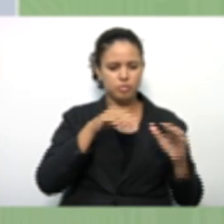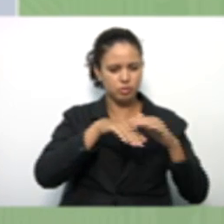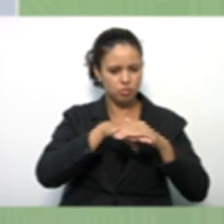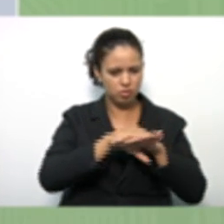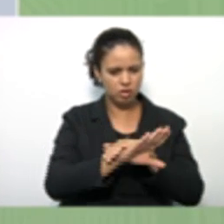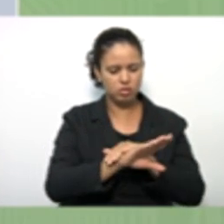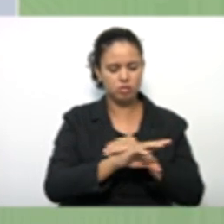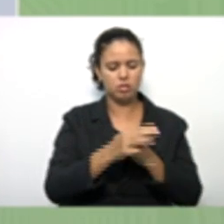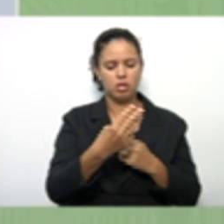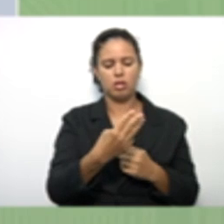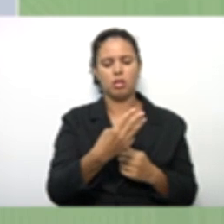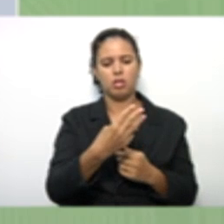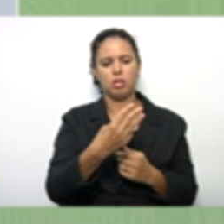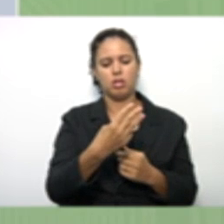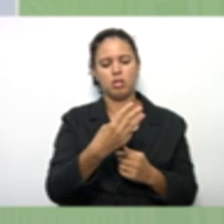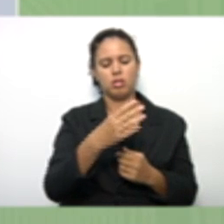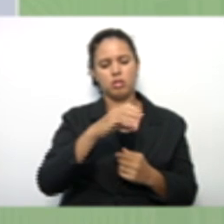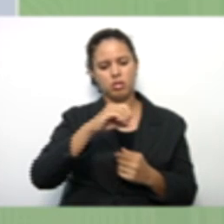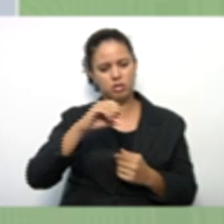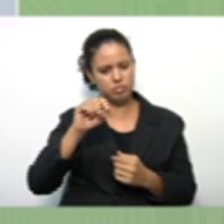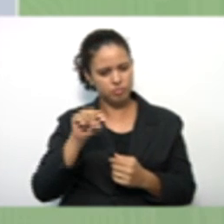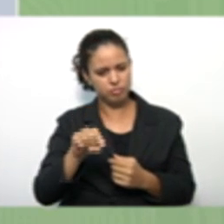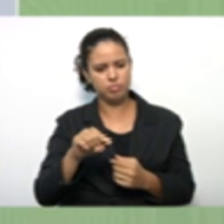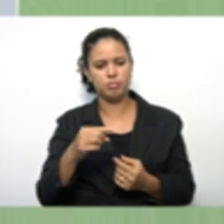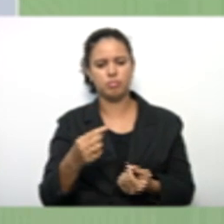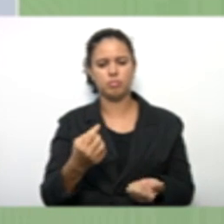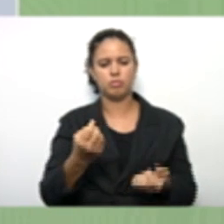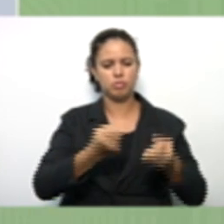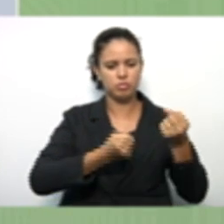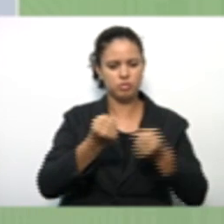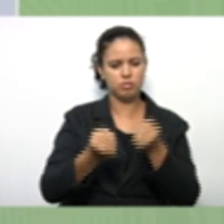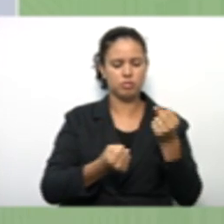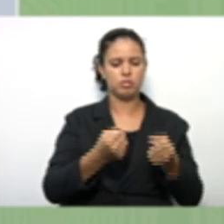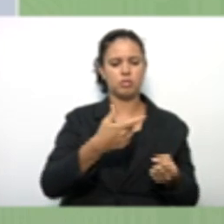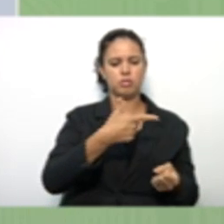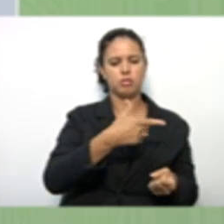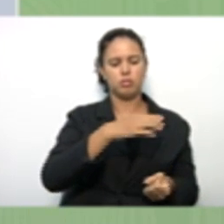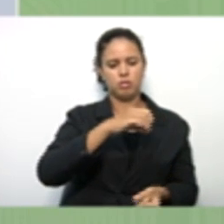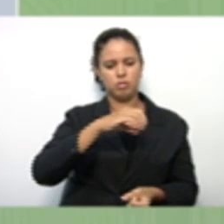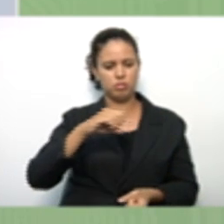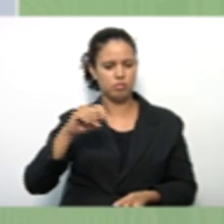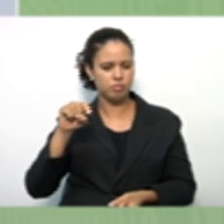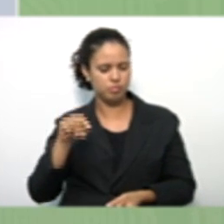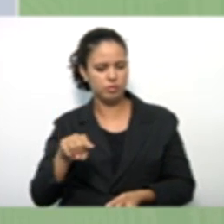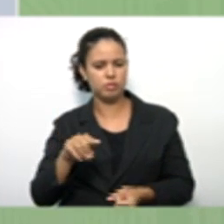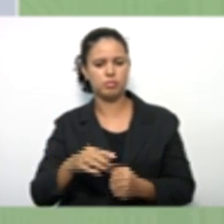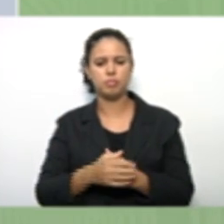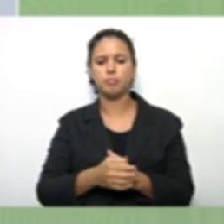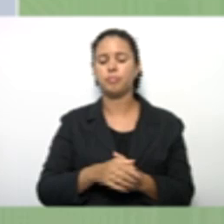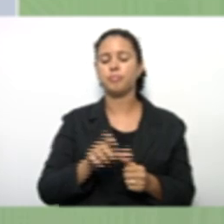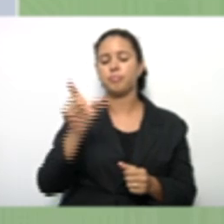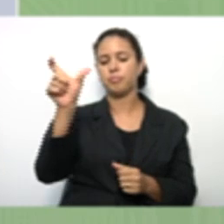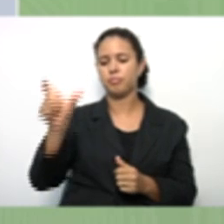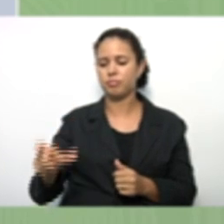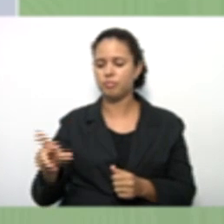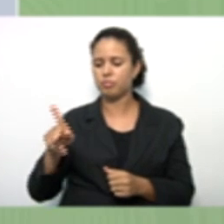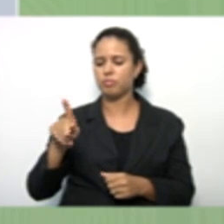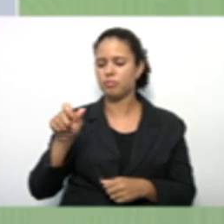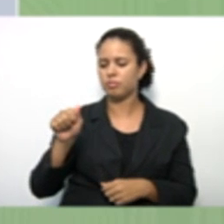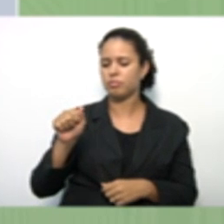300, veículo 200, total do ativo 700. O passivo, as obrigações no valor